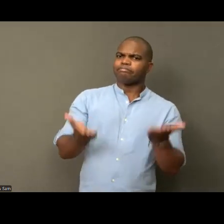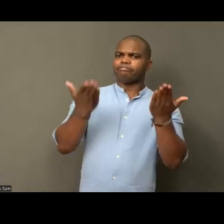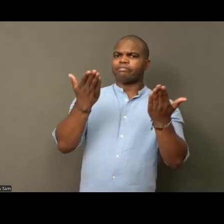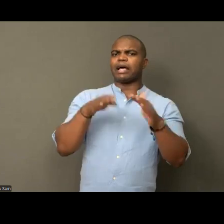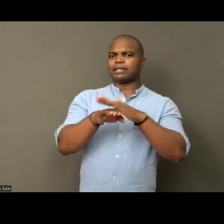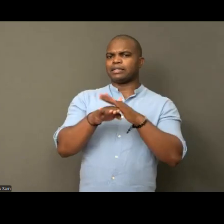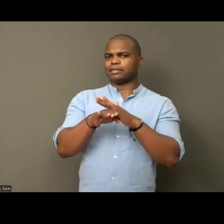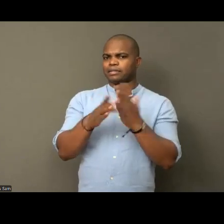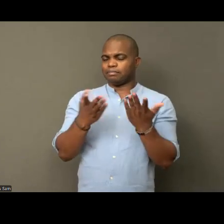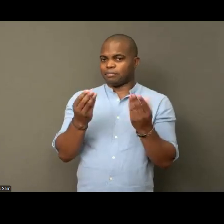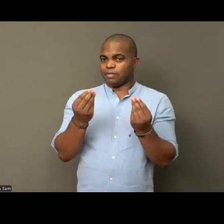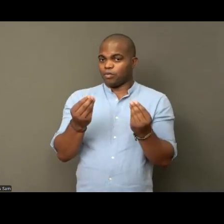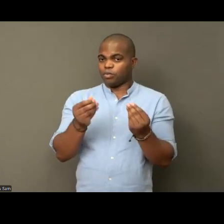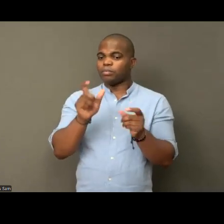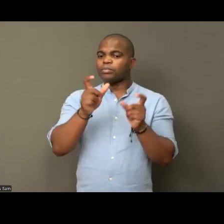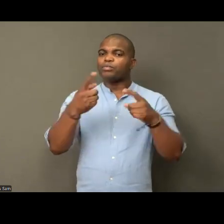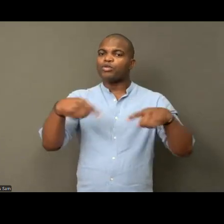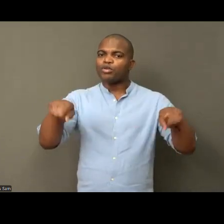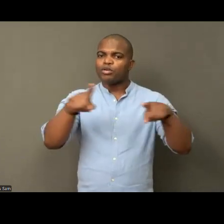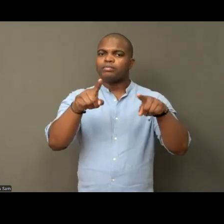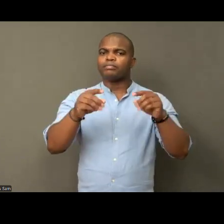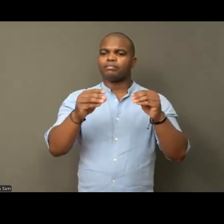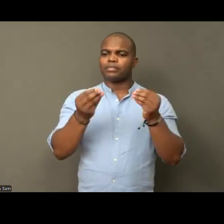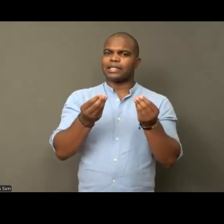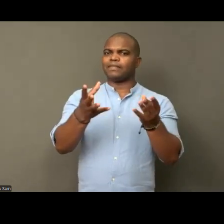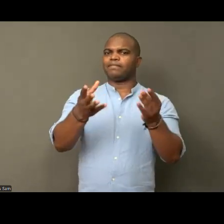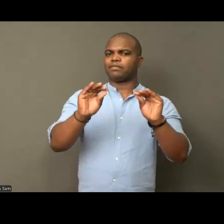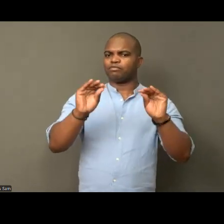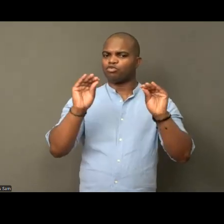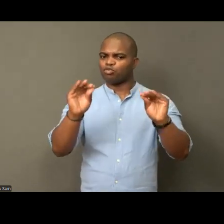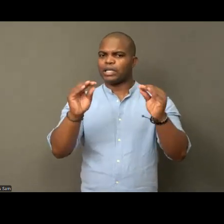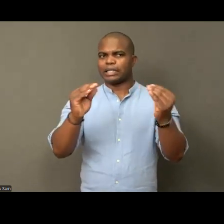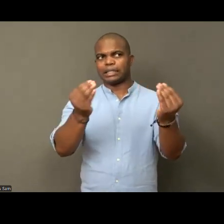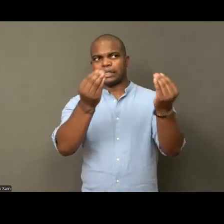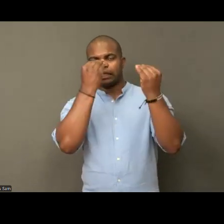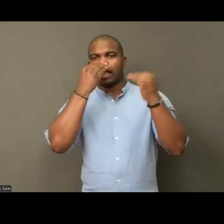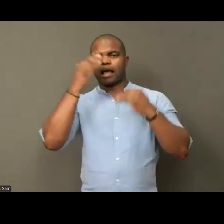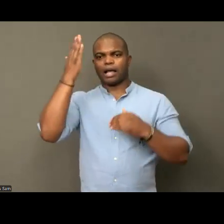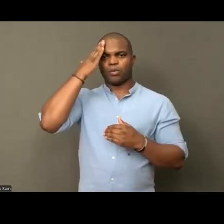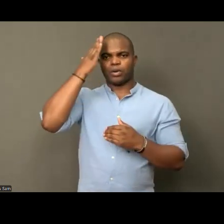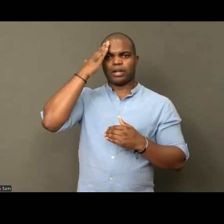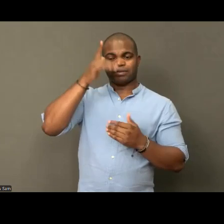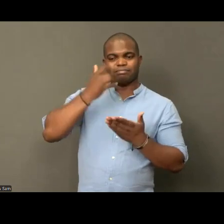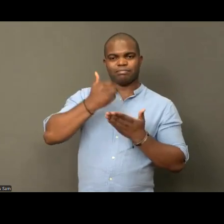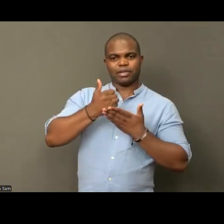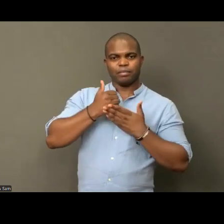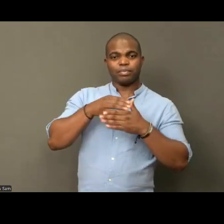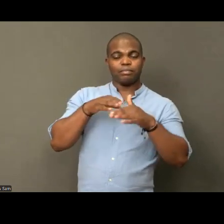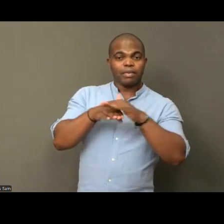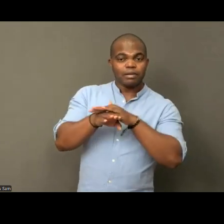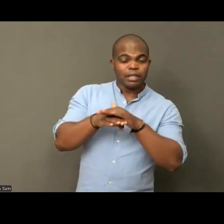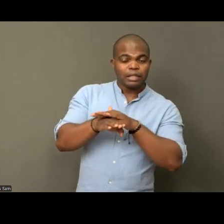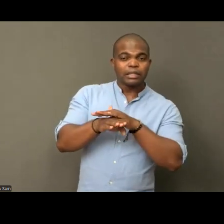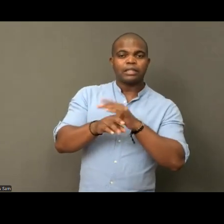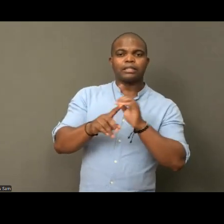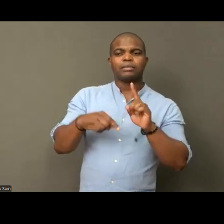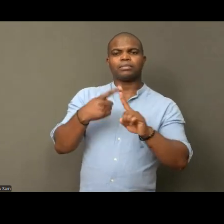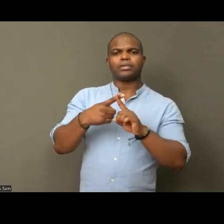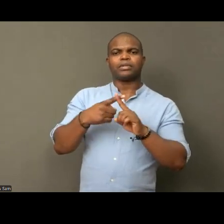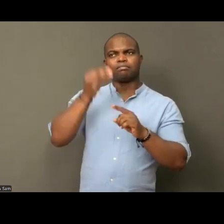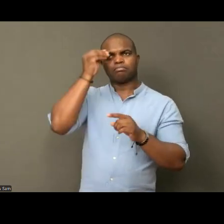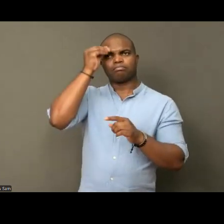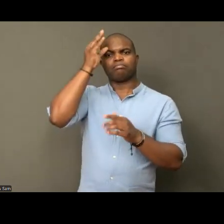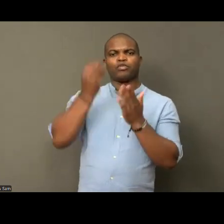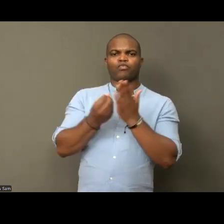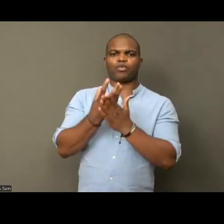transmissão materno-infantil do HIV, da sífilis, da hepatite B e da doença de Chagas, garantindo serviços de